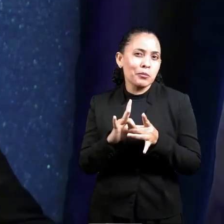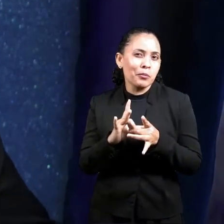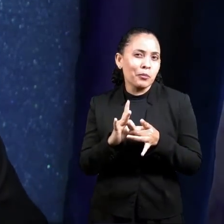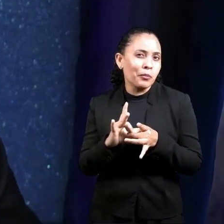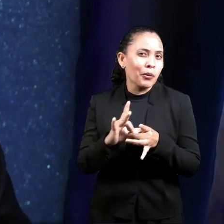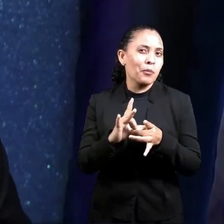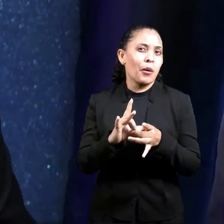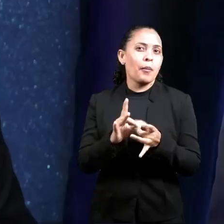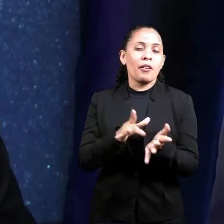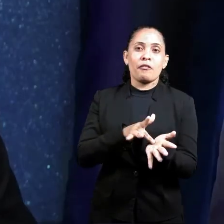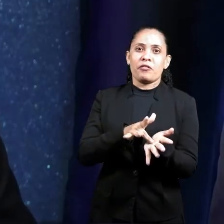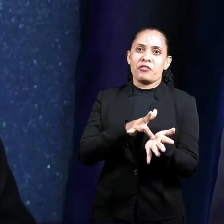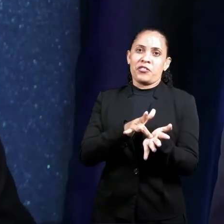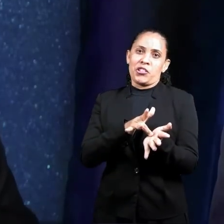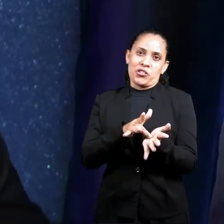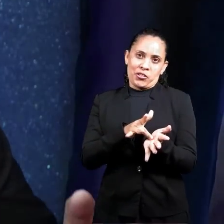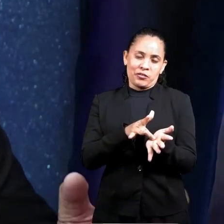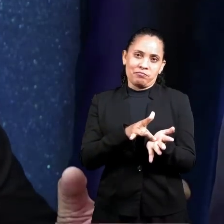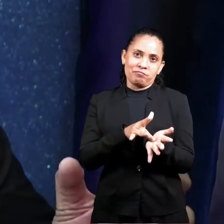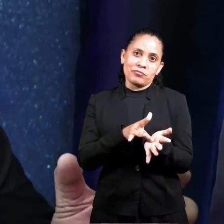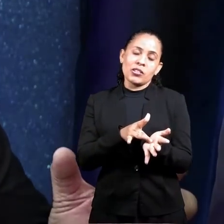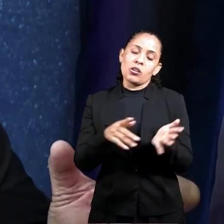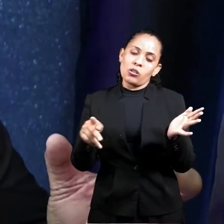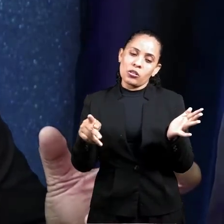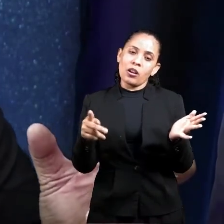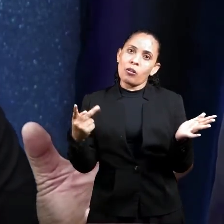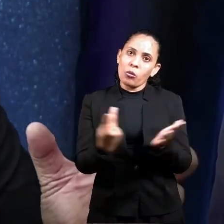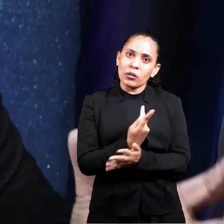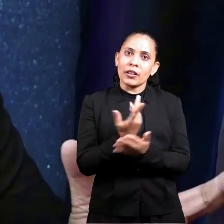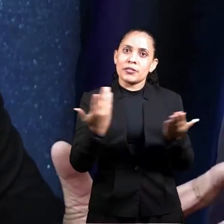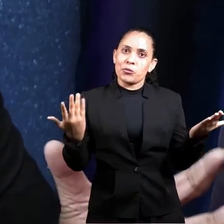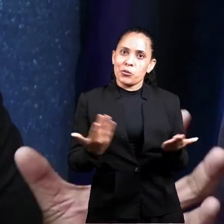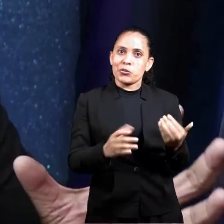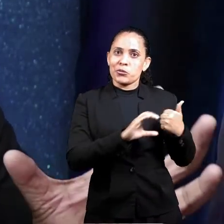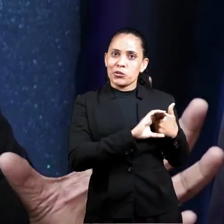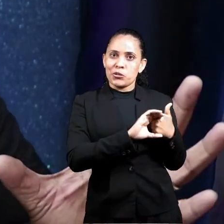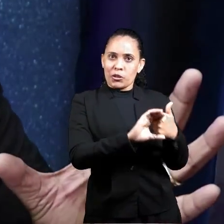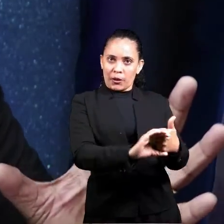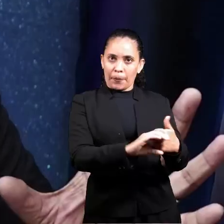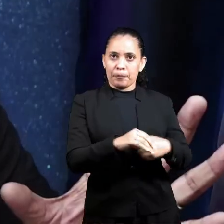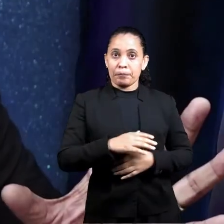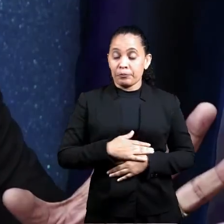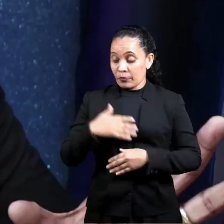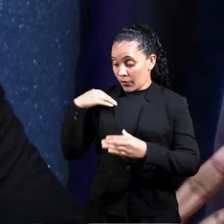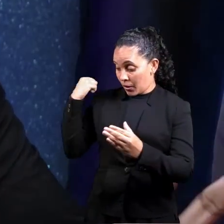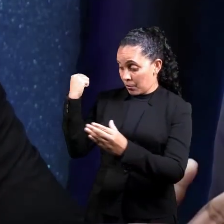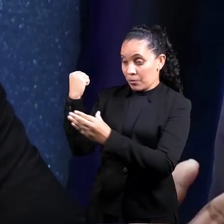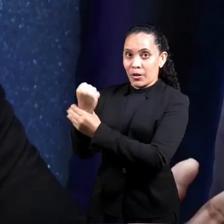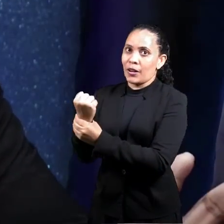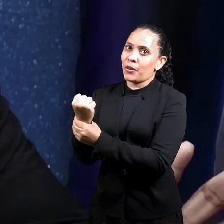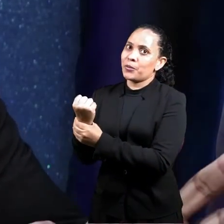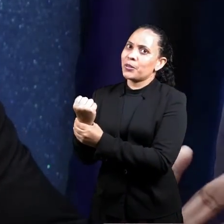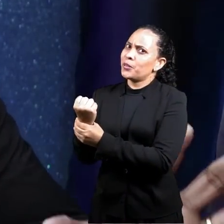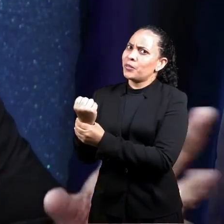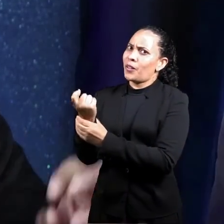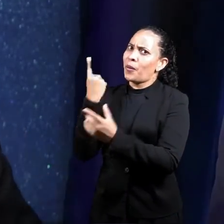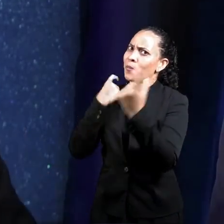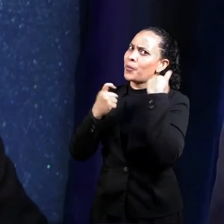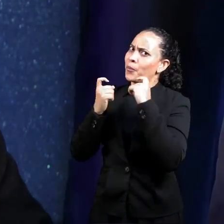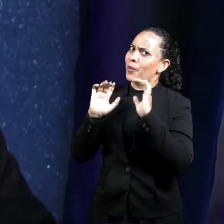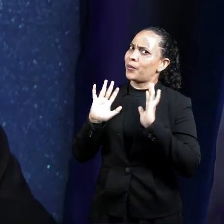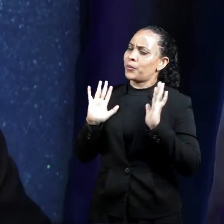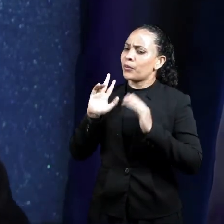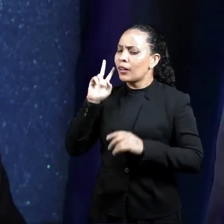ocorre hoje com o cristianismo, né? Mas Abrão não estava preocupado com o que era aparente, mas era